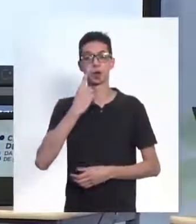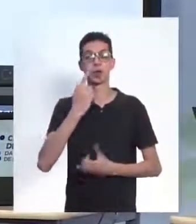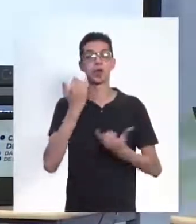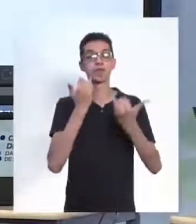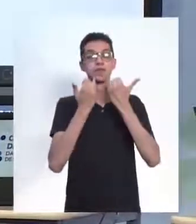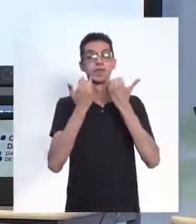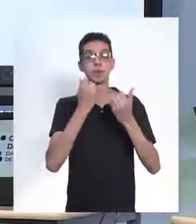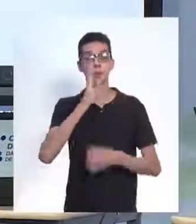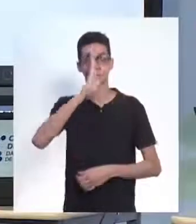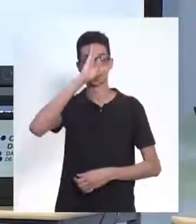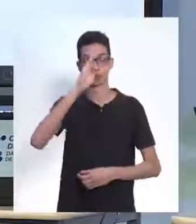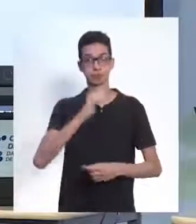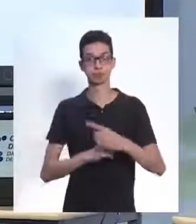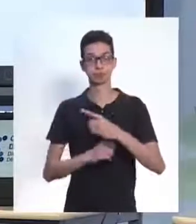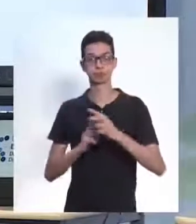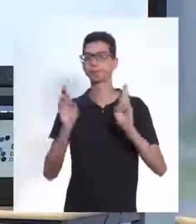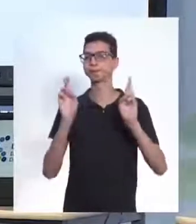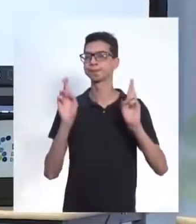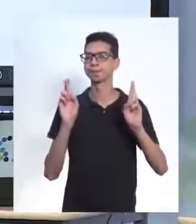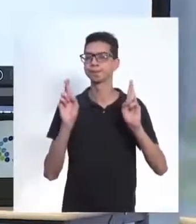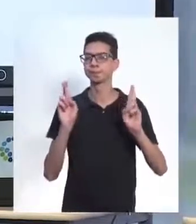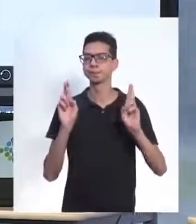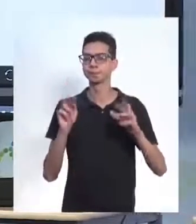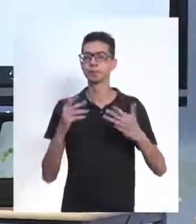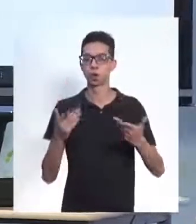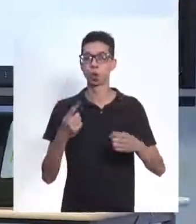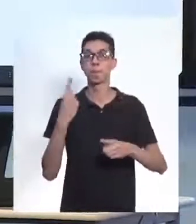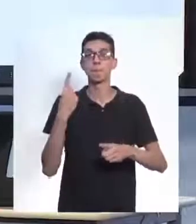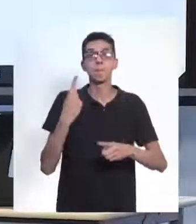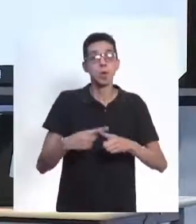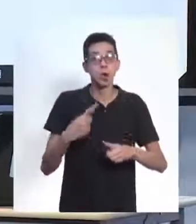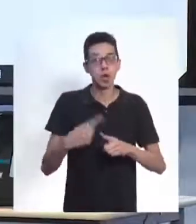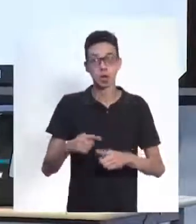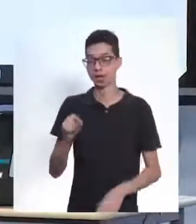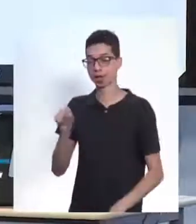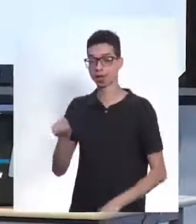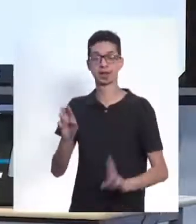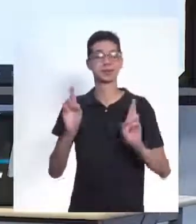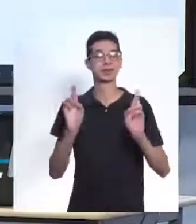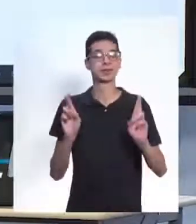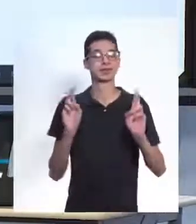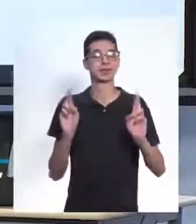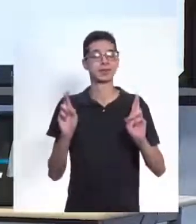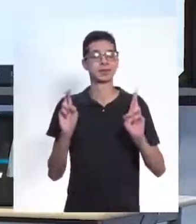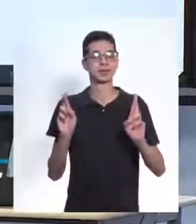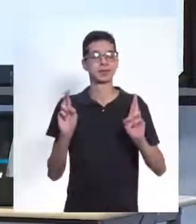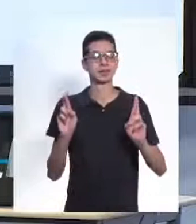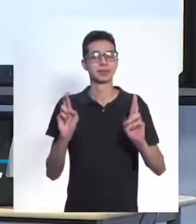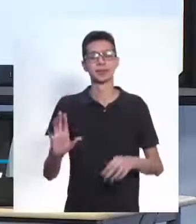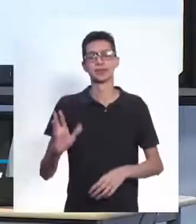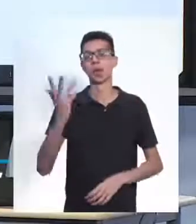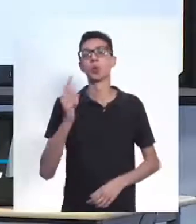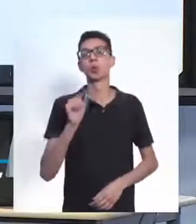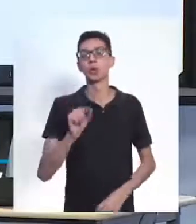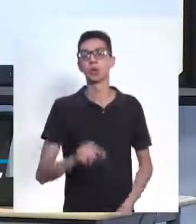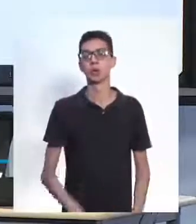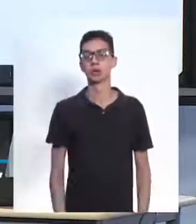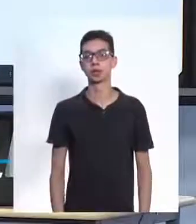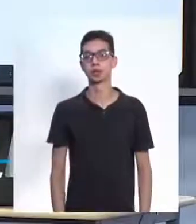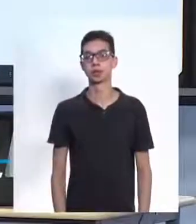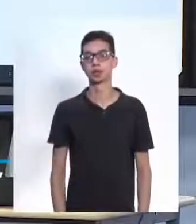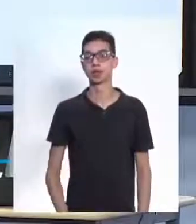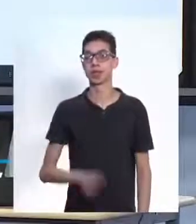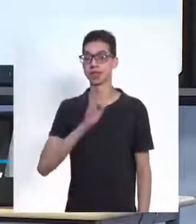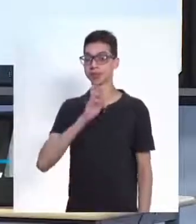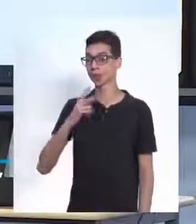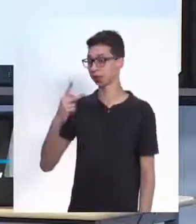Tá? E em decorrência de ter torcido tanto, o que aconteceu? Sua resposta foi